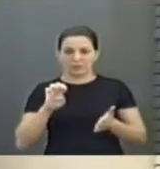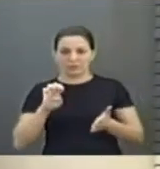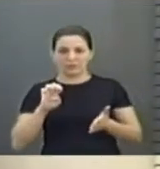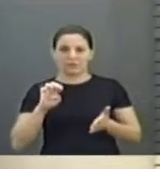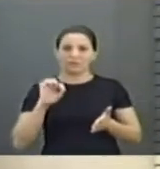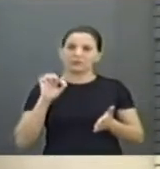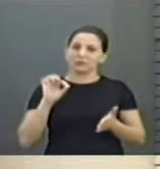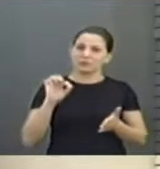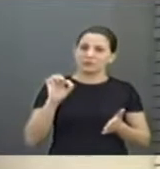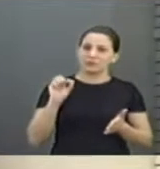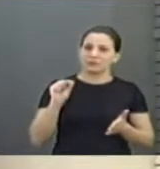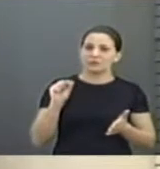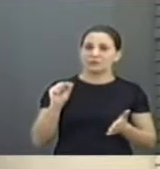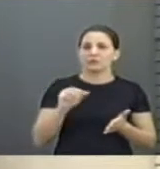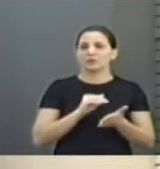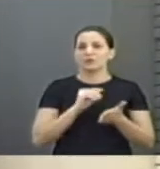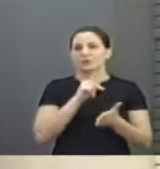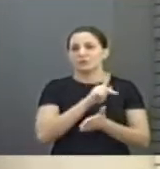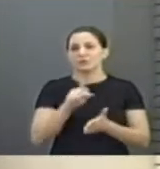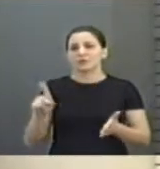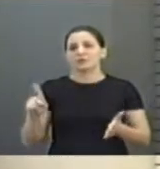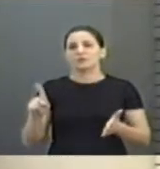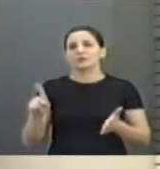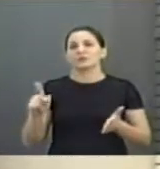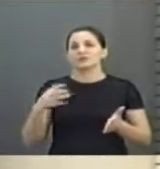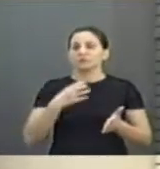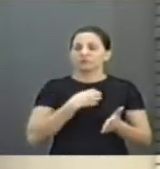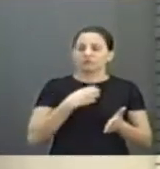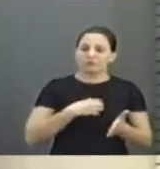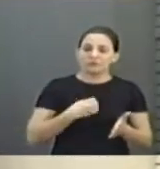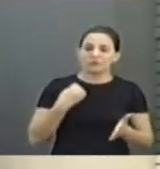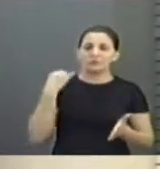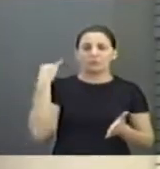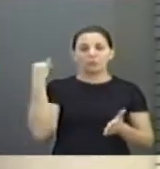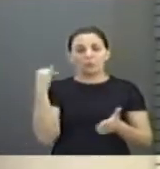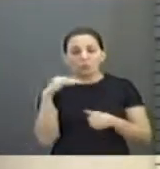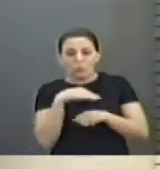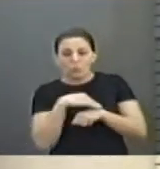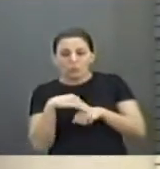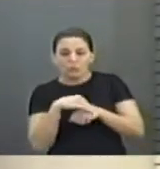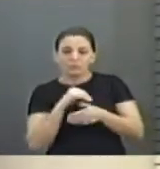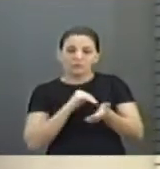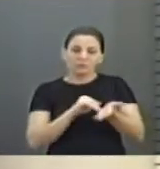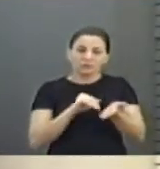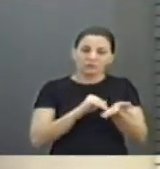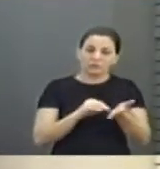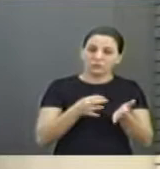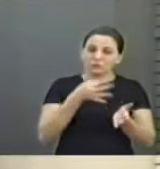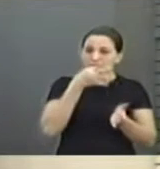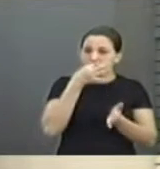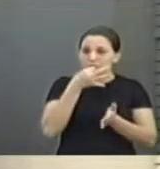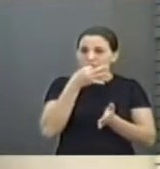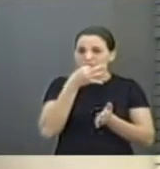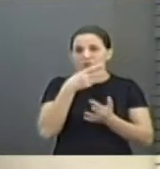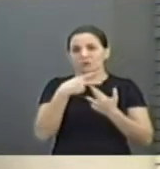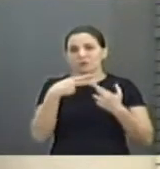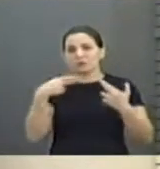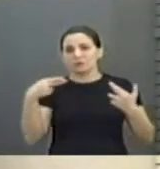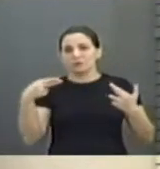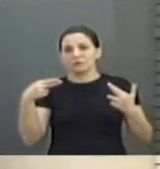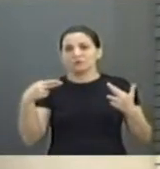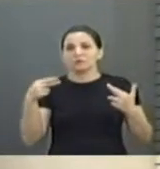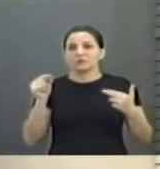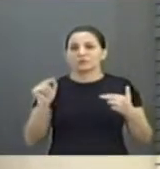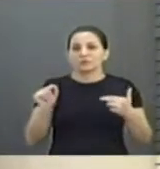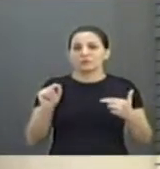pode, até de uma maneira extremamente construtiva, conversar com o Sabonetti e dar sugestões, ainda mais de